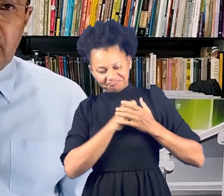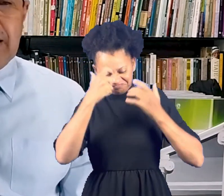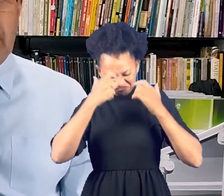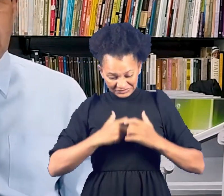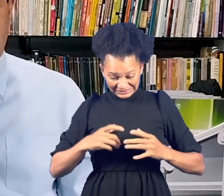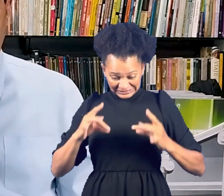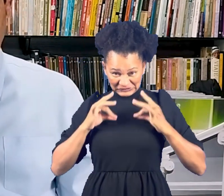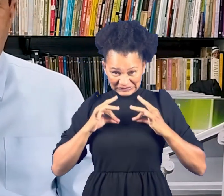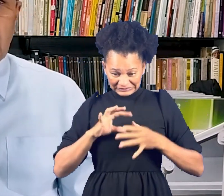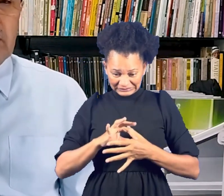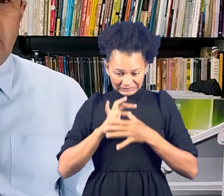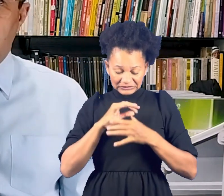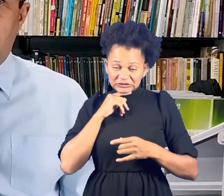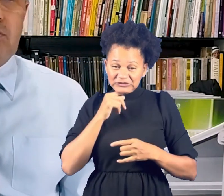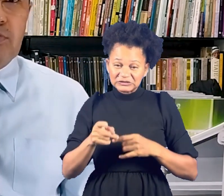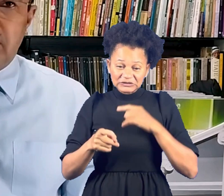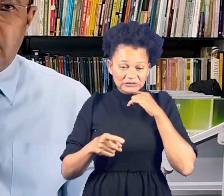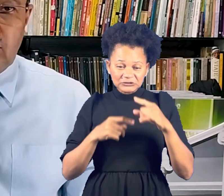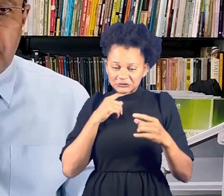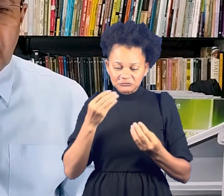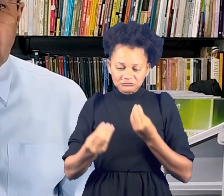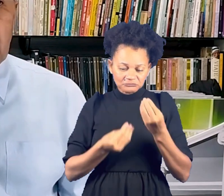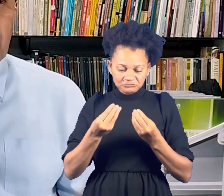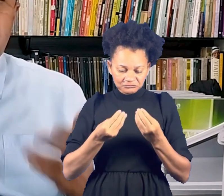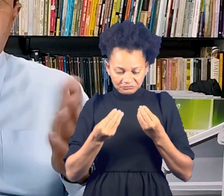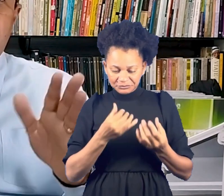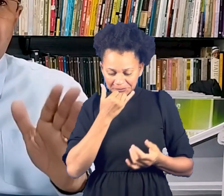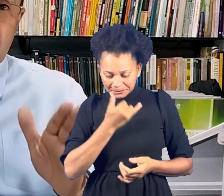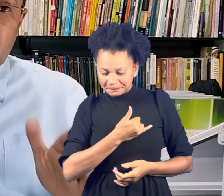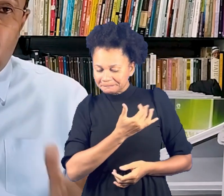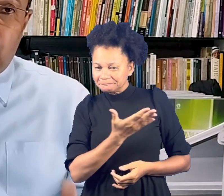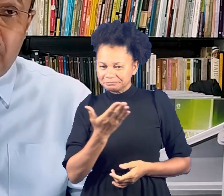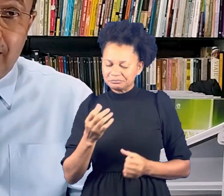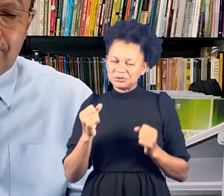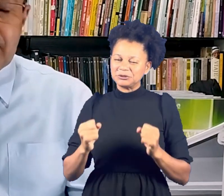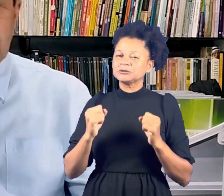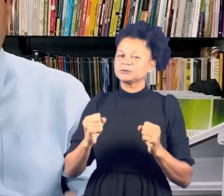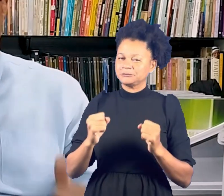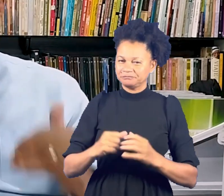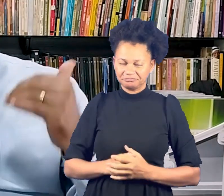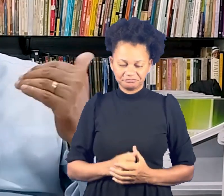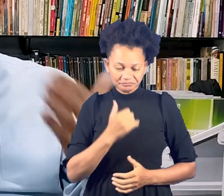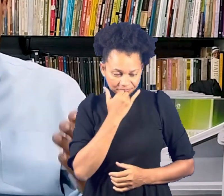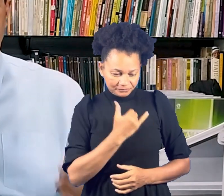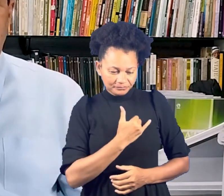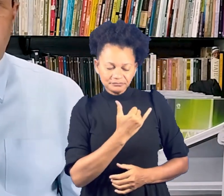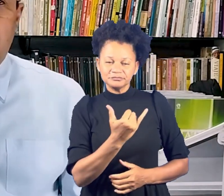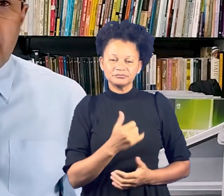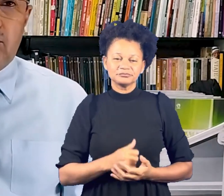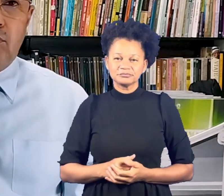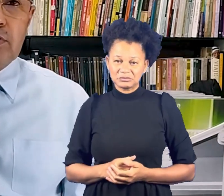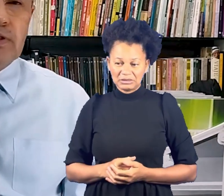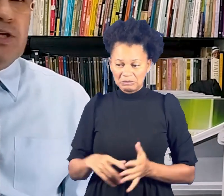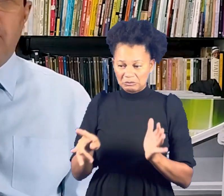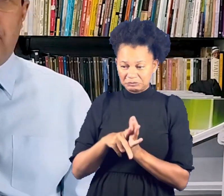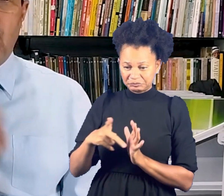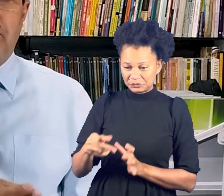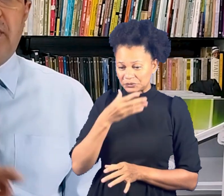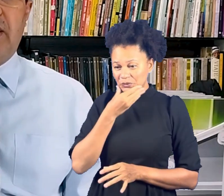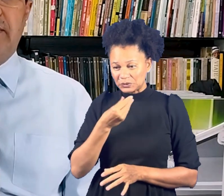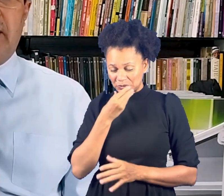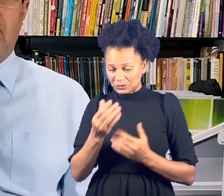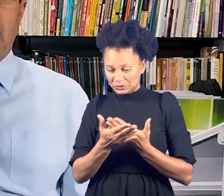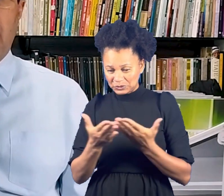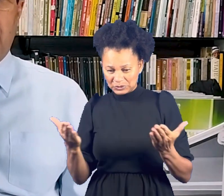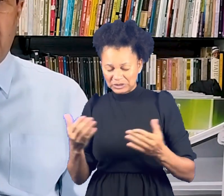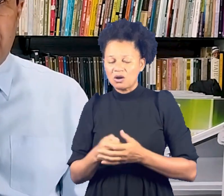um homem carnal não tem condição de perdoar. Ele pode até desculpar, mas perdão é coisa não para o